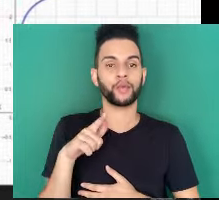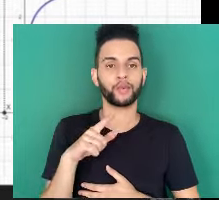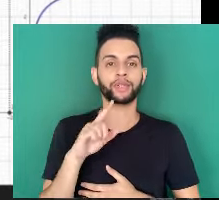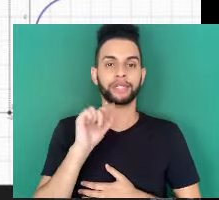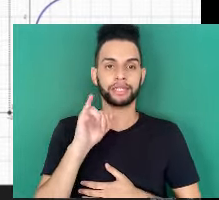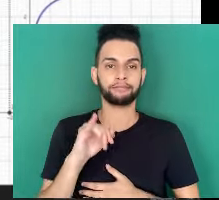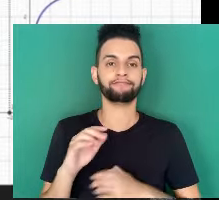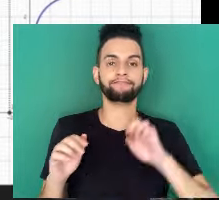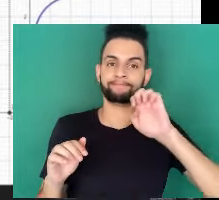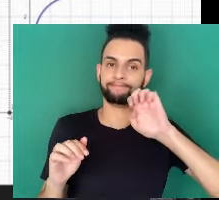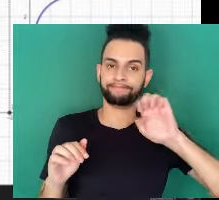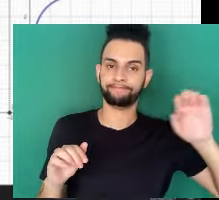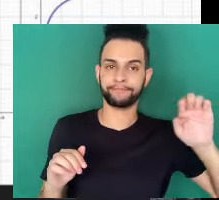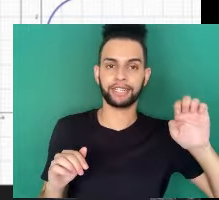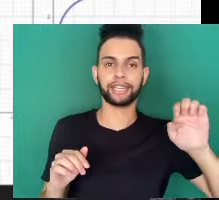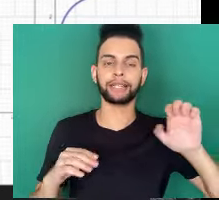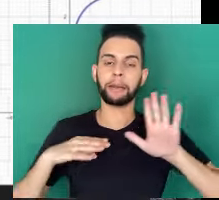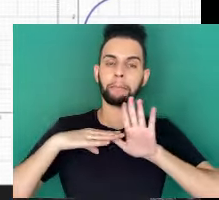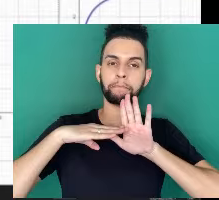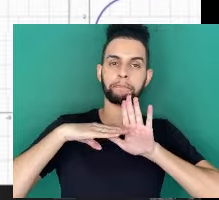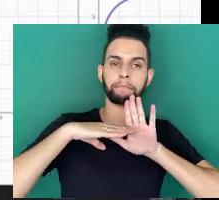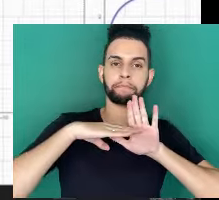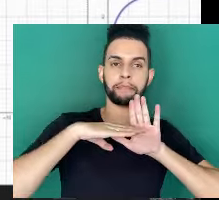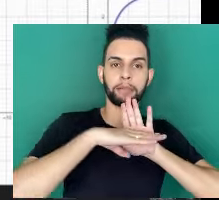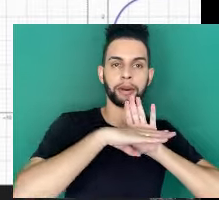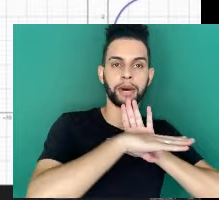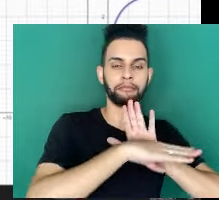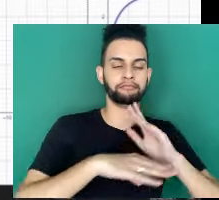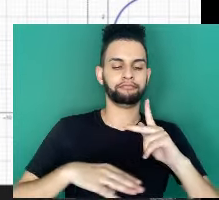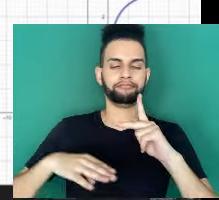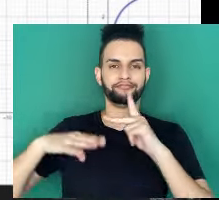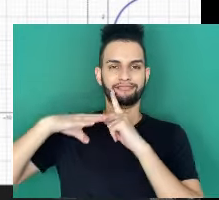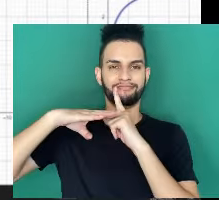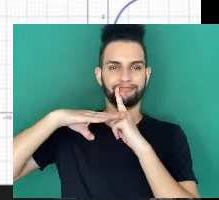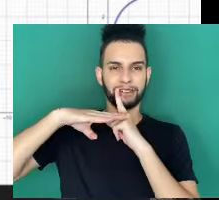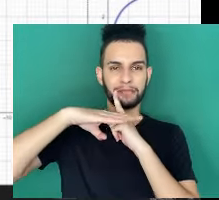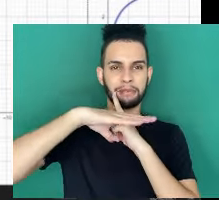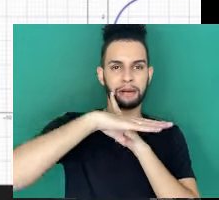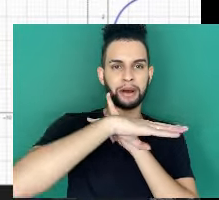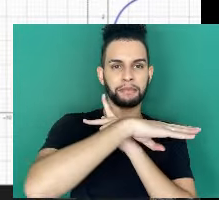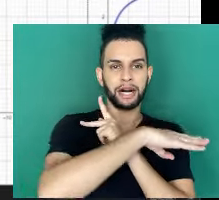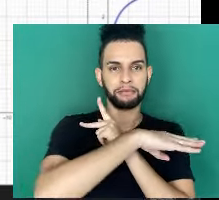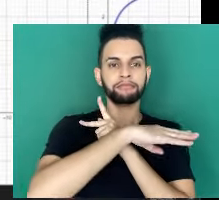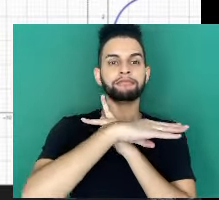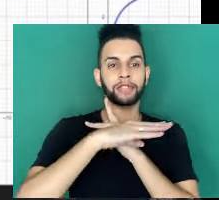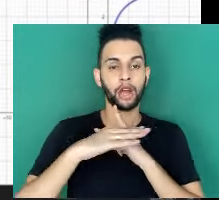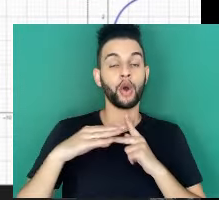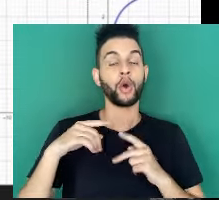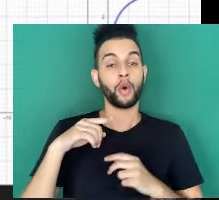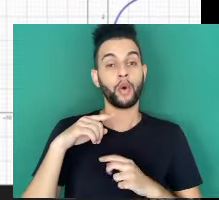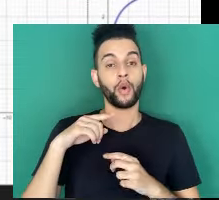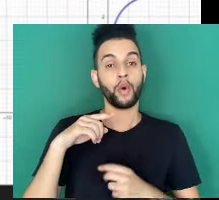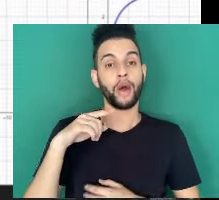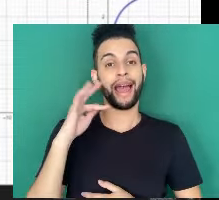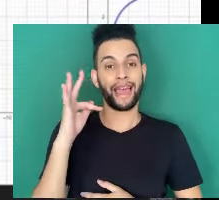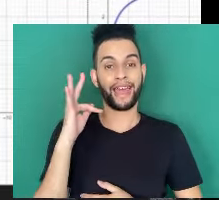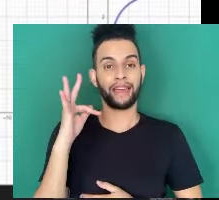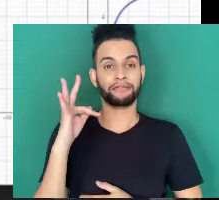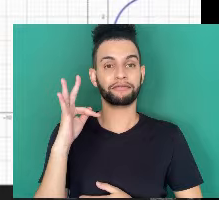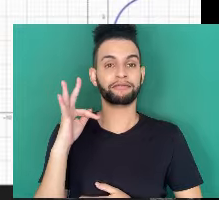para a esquerda cada vez mais, você vai perceber que o gráfico da função f também vai